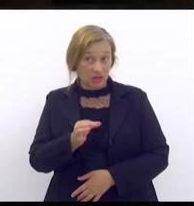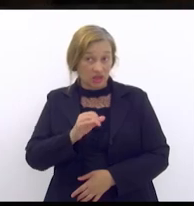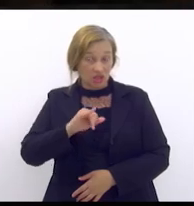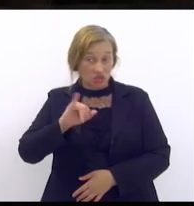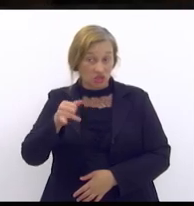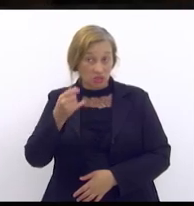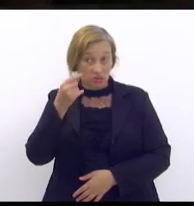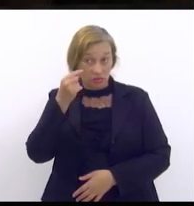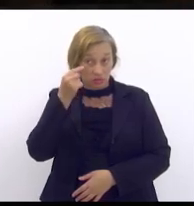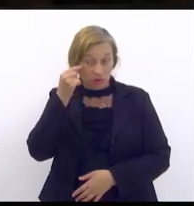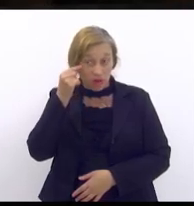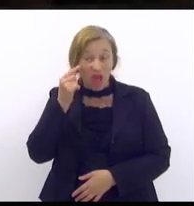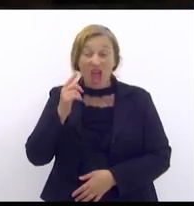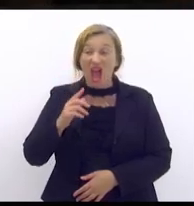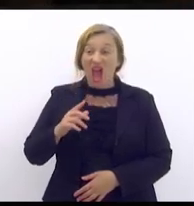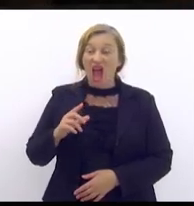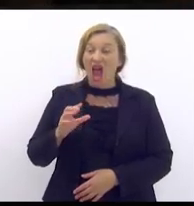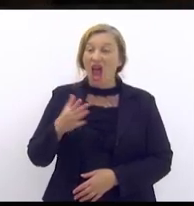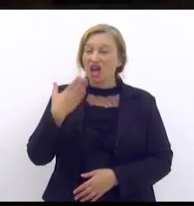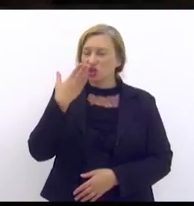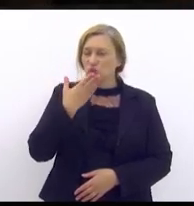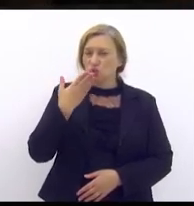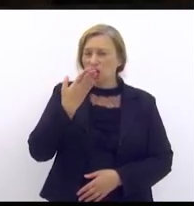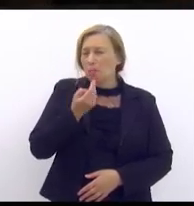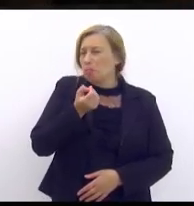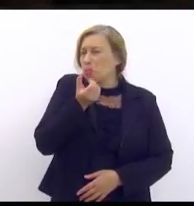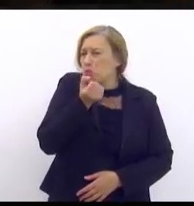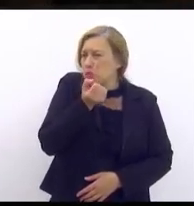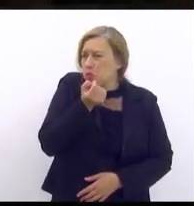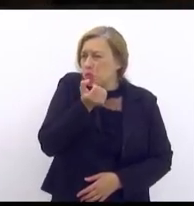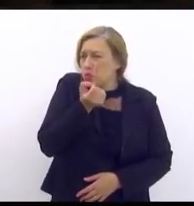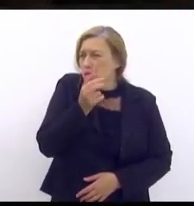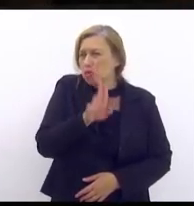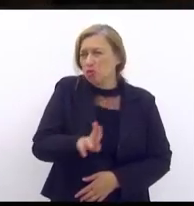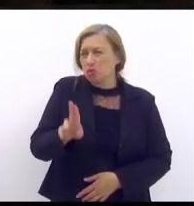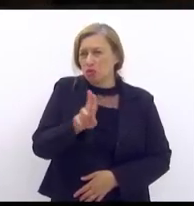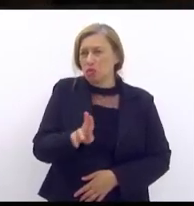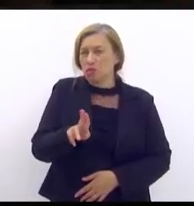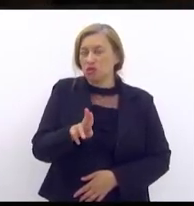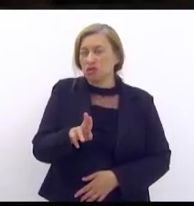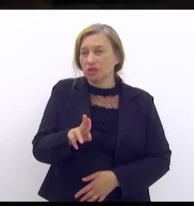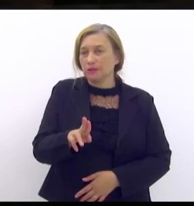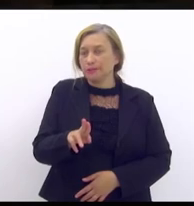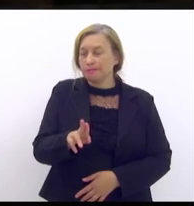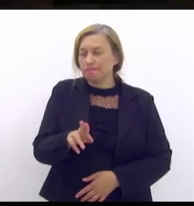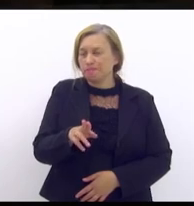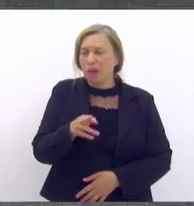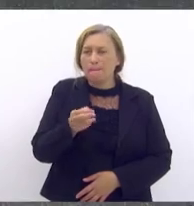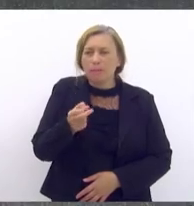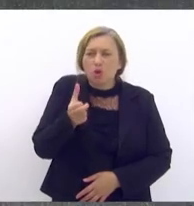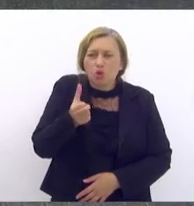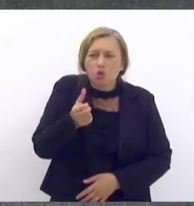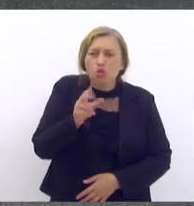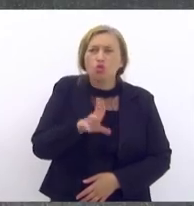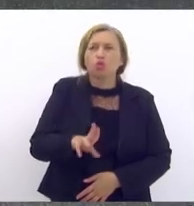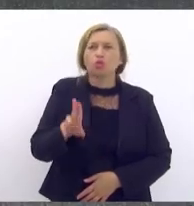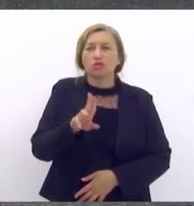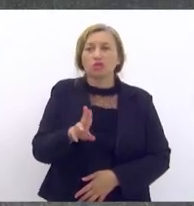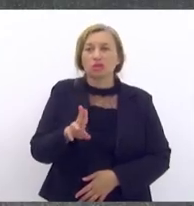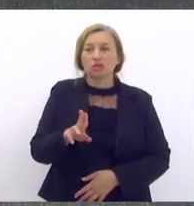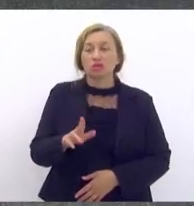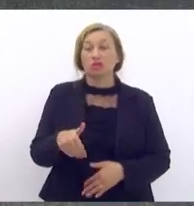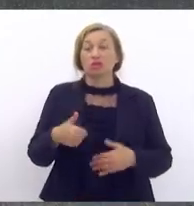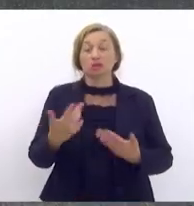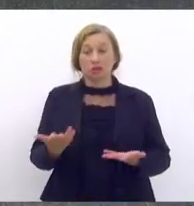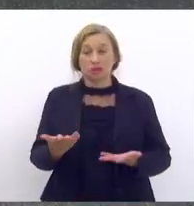bem distante, né? Bem distante. Não quer dizer que não exista, mas está bem distante. E não é à